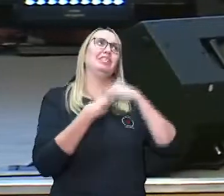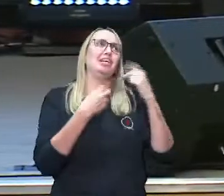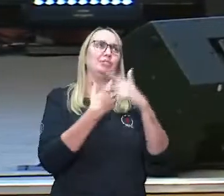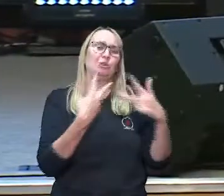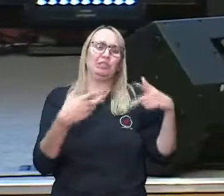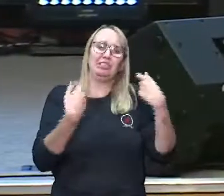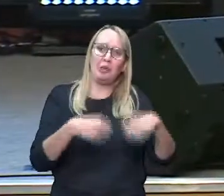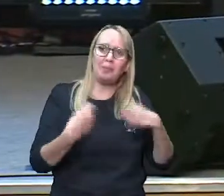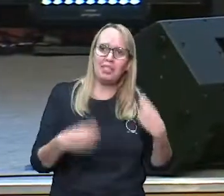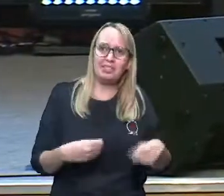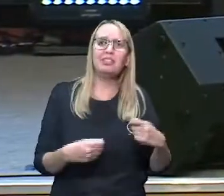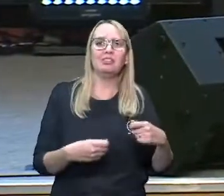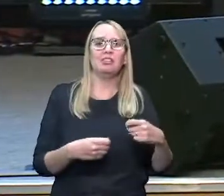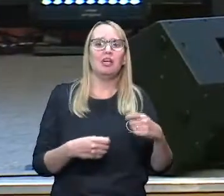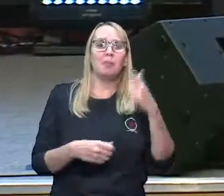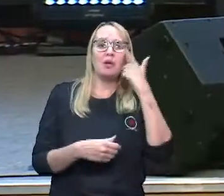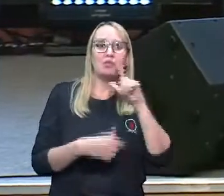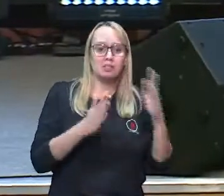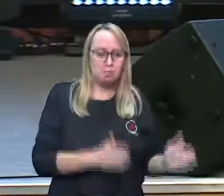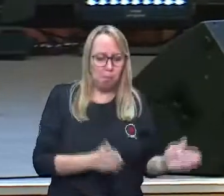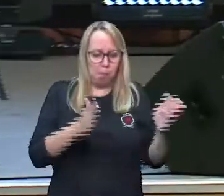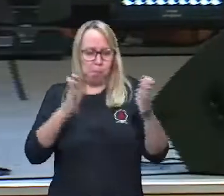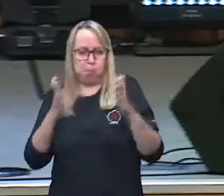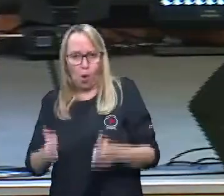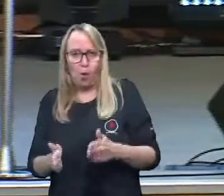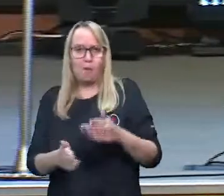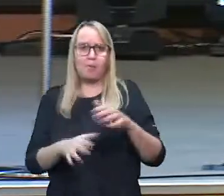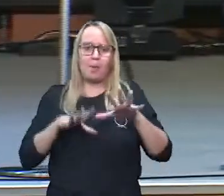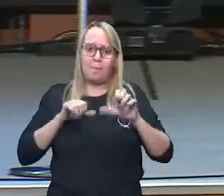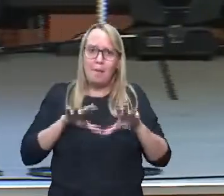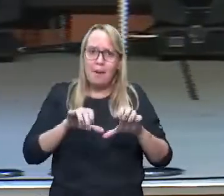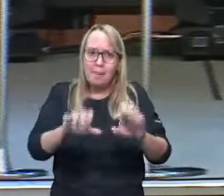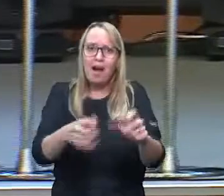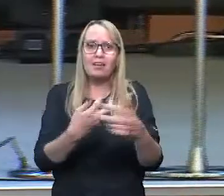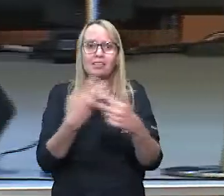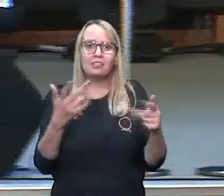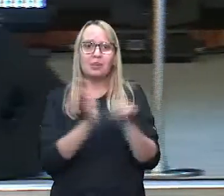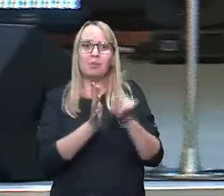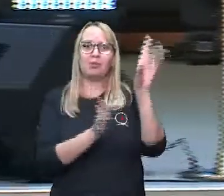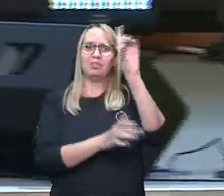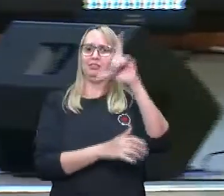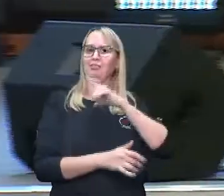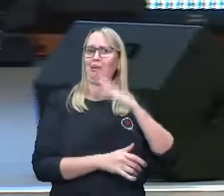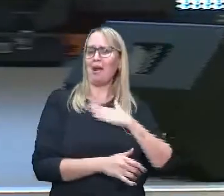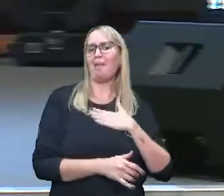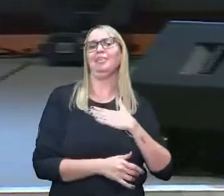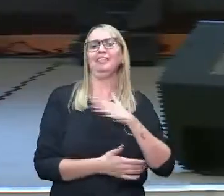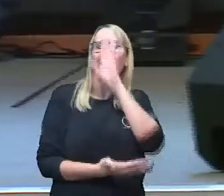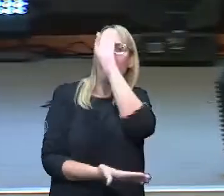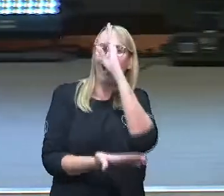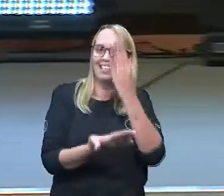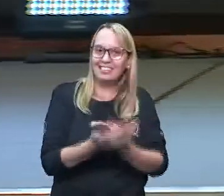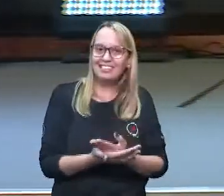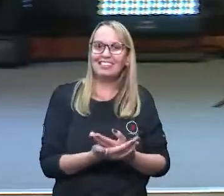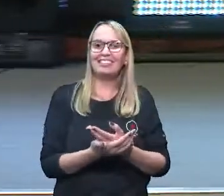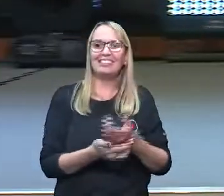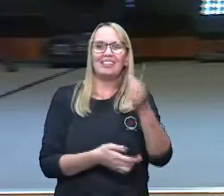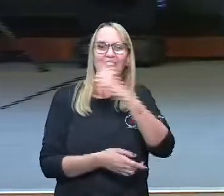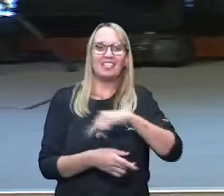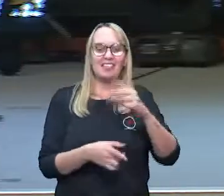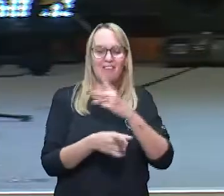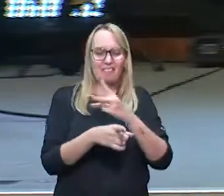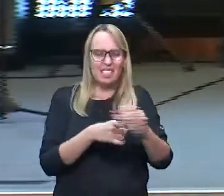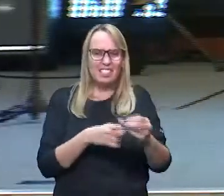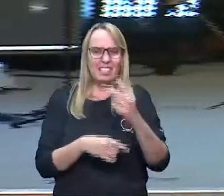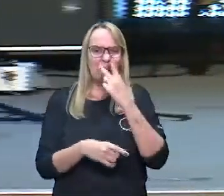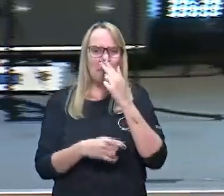tenho que ter para passar de fase, para ir conquistar o que o Senhor tem para mim. Acredite, quando você vai passando na escola de